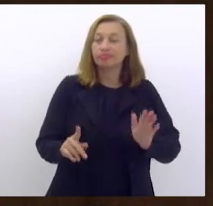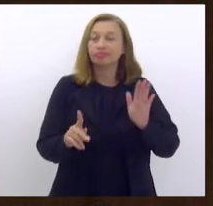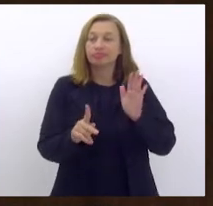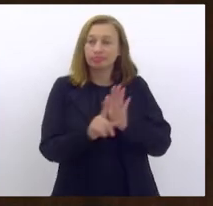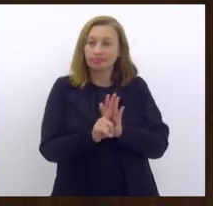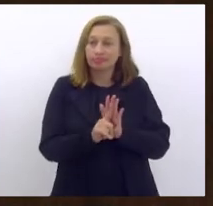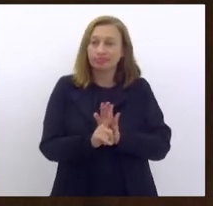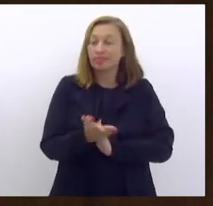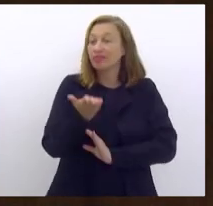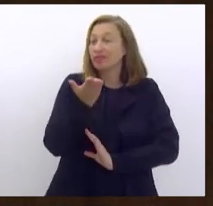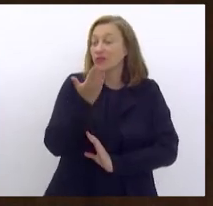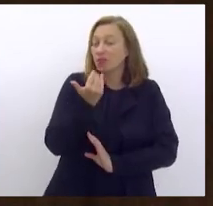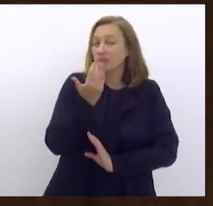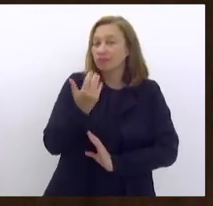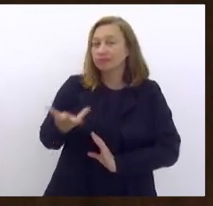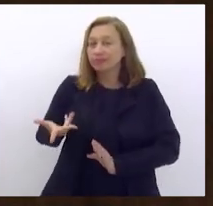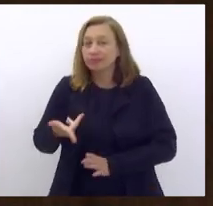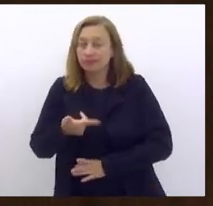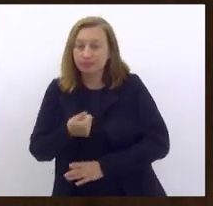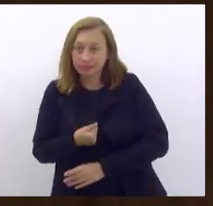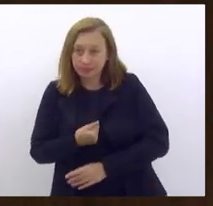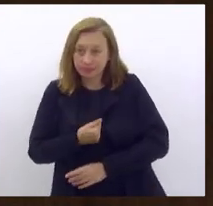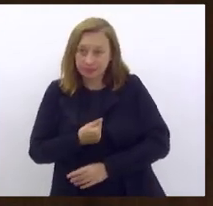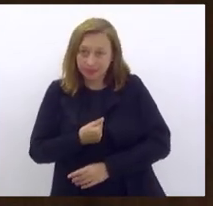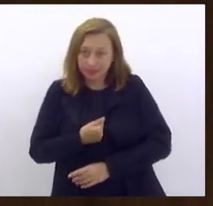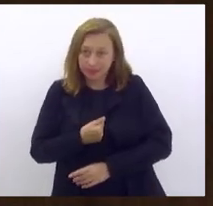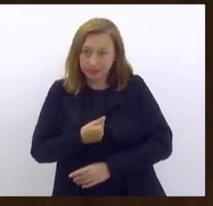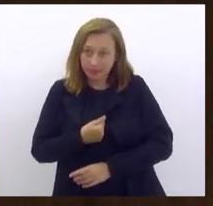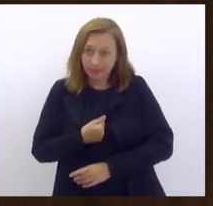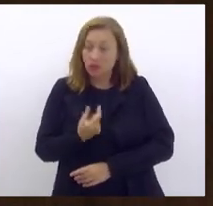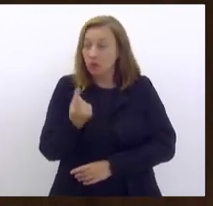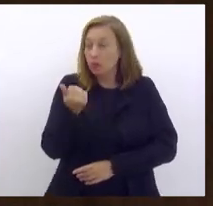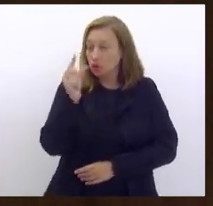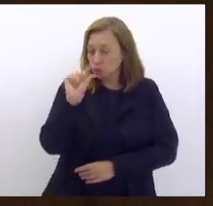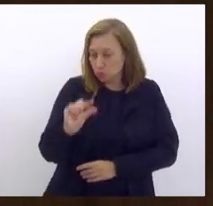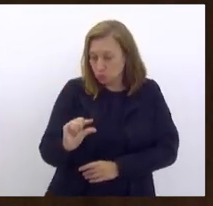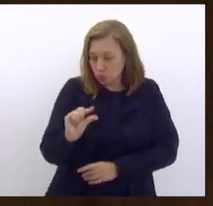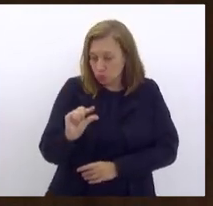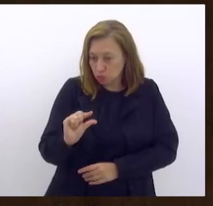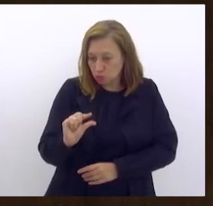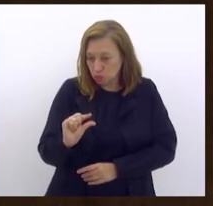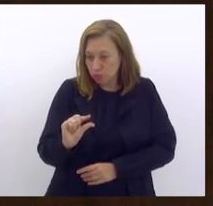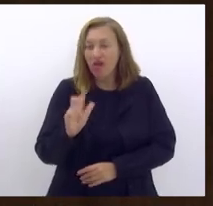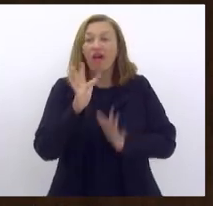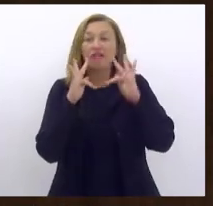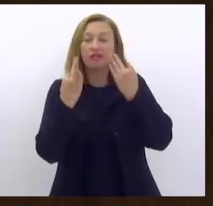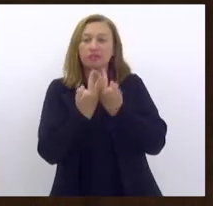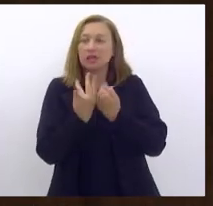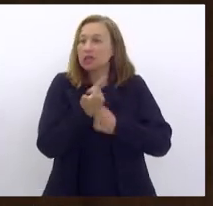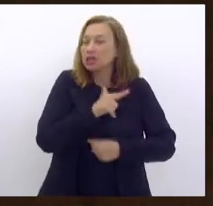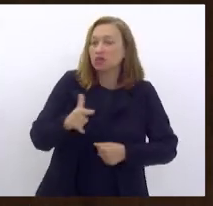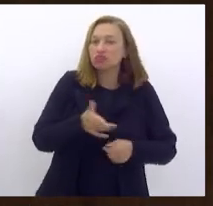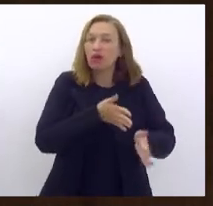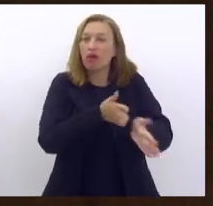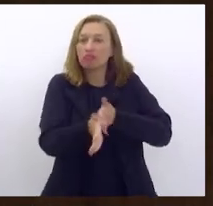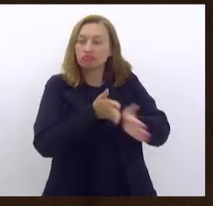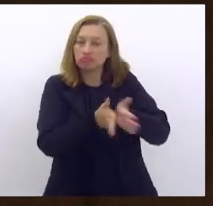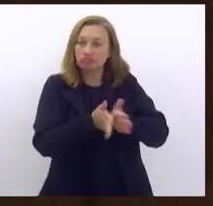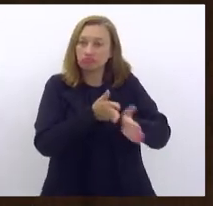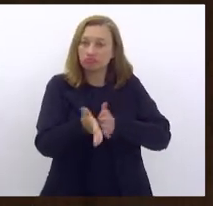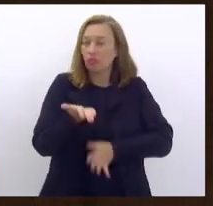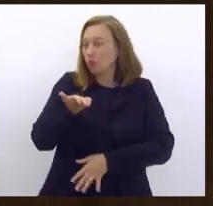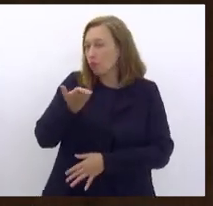garante alimentação de qualidade e a menor custo possível para as famílias que não têm acesso a